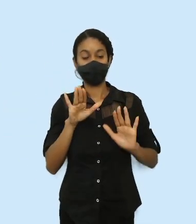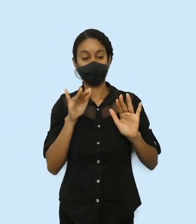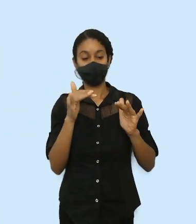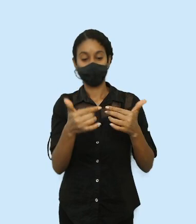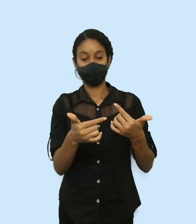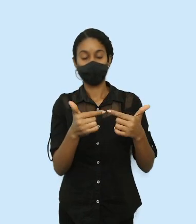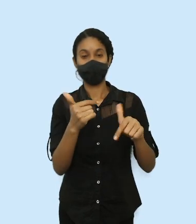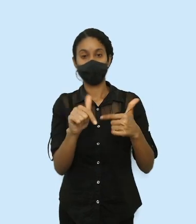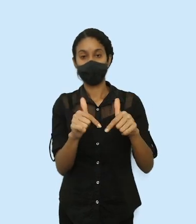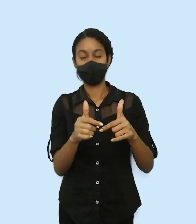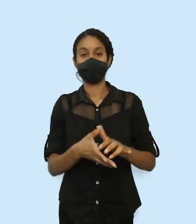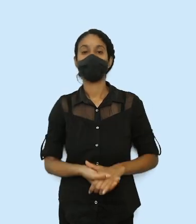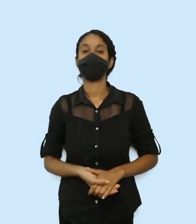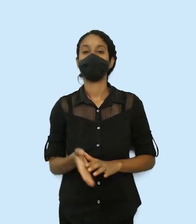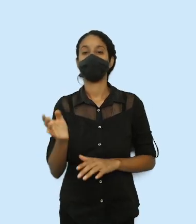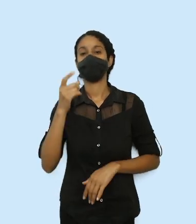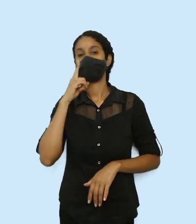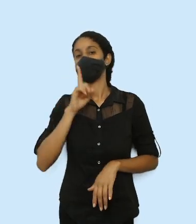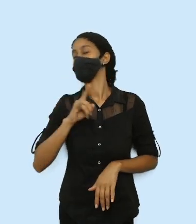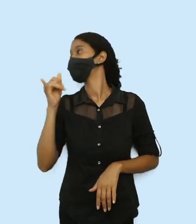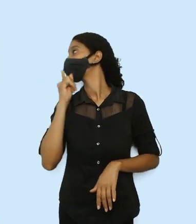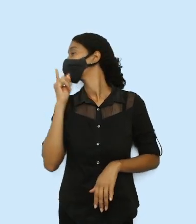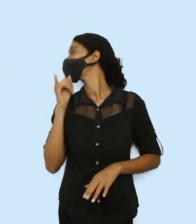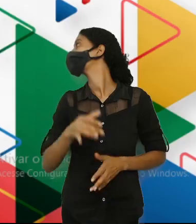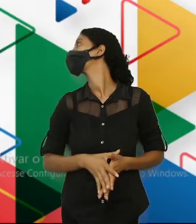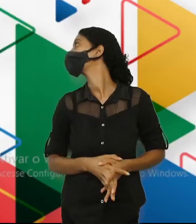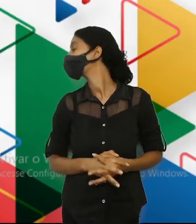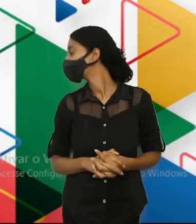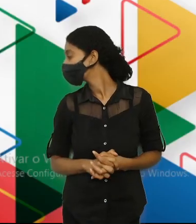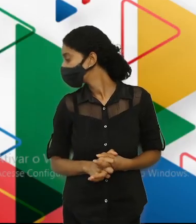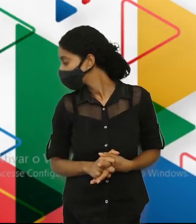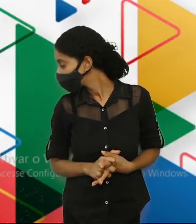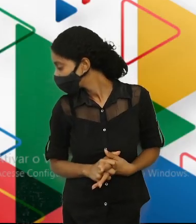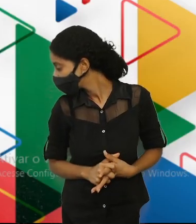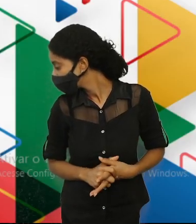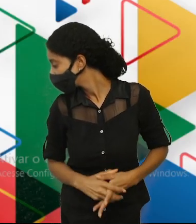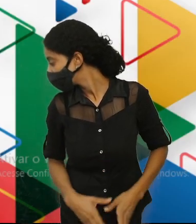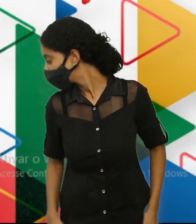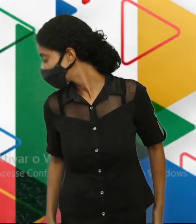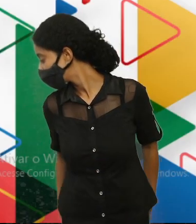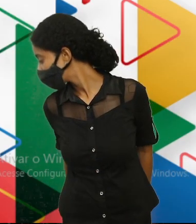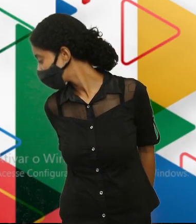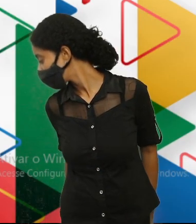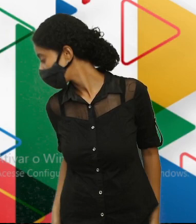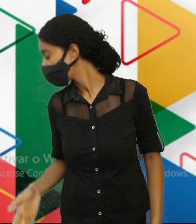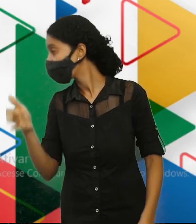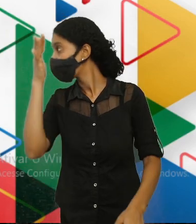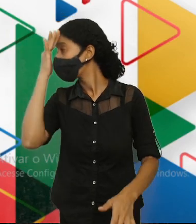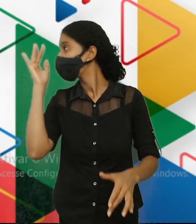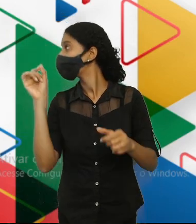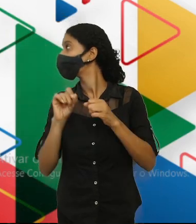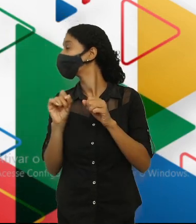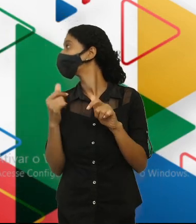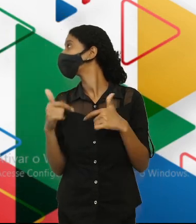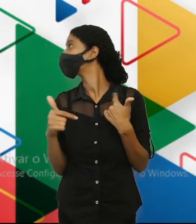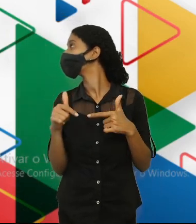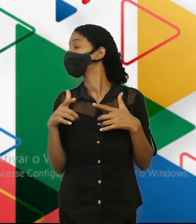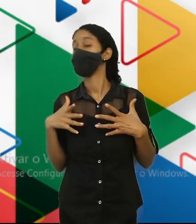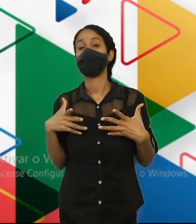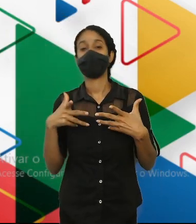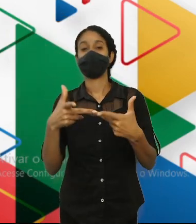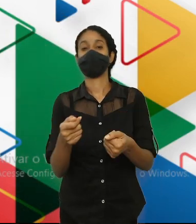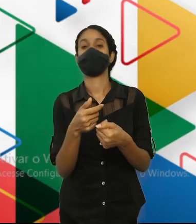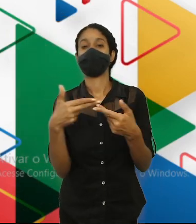né? Então vamos ver aí o exemplo, as máquinas fazendo tudo, né? As pessoas controlando as máquinas. É bem